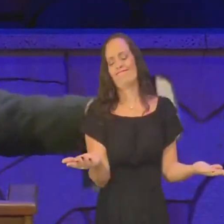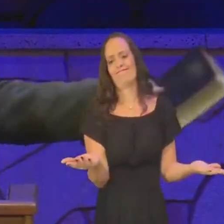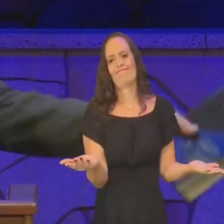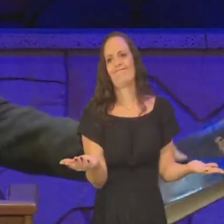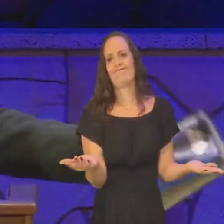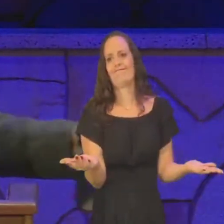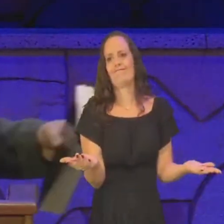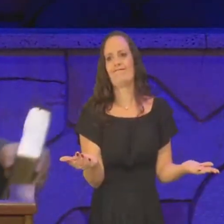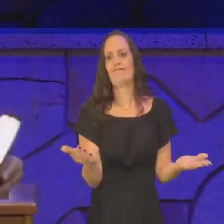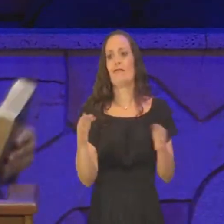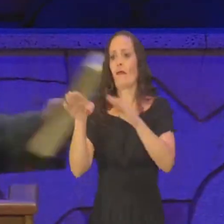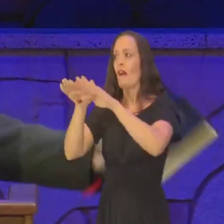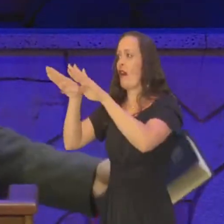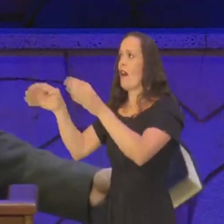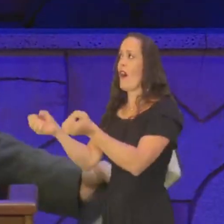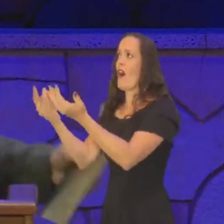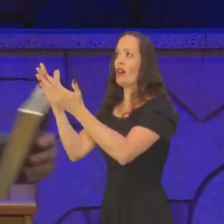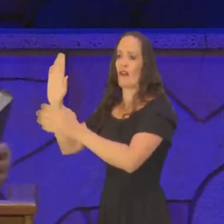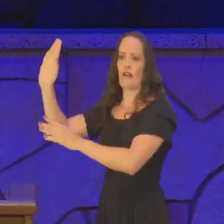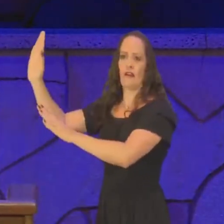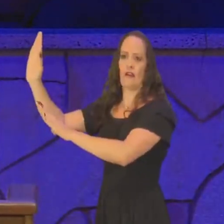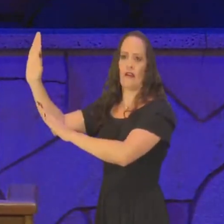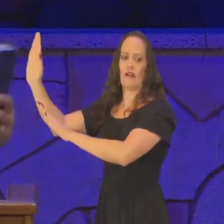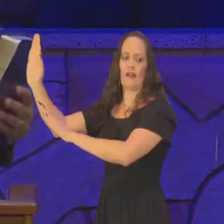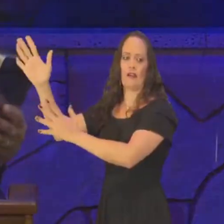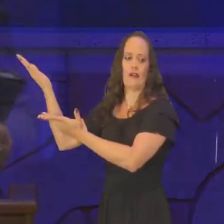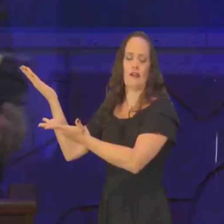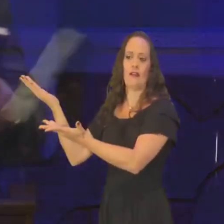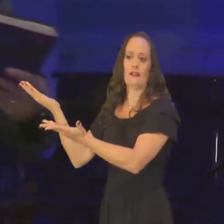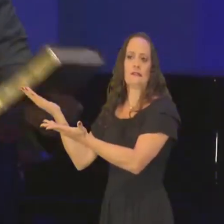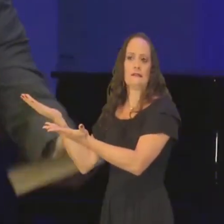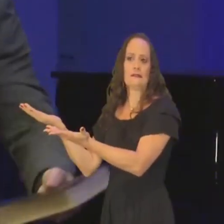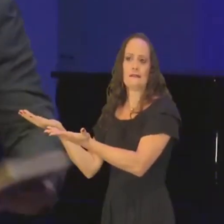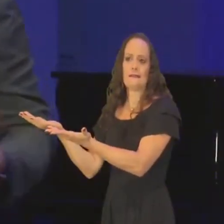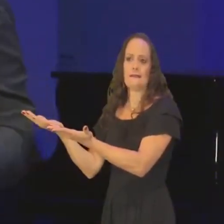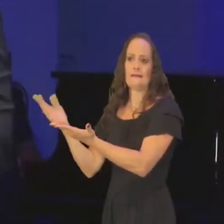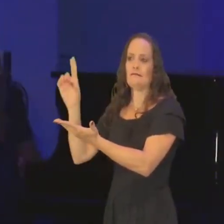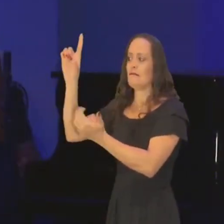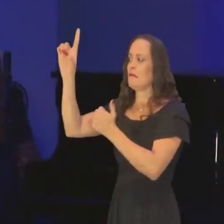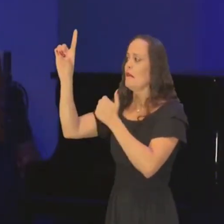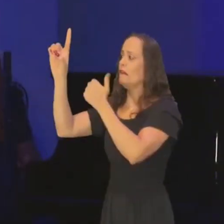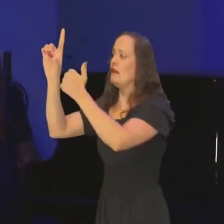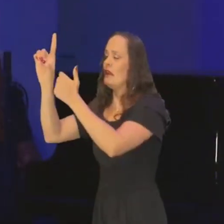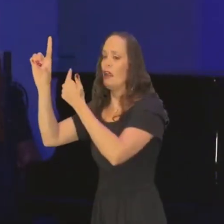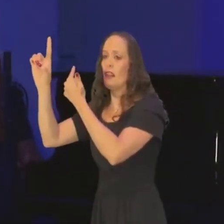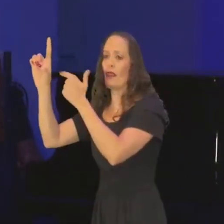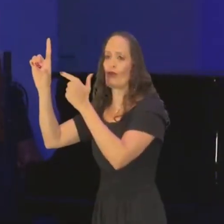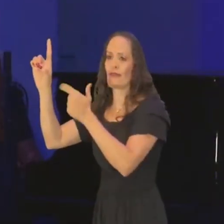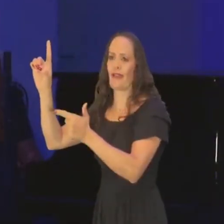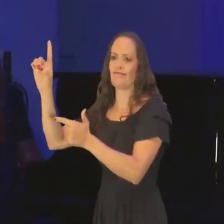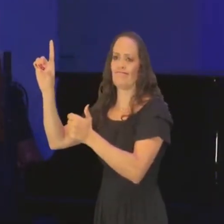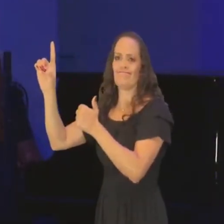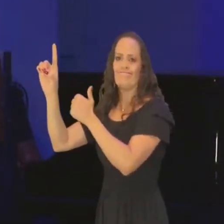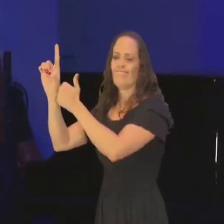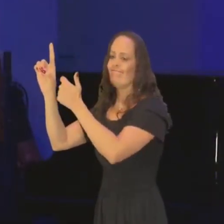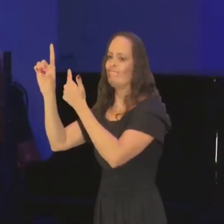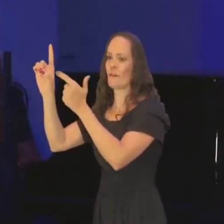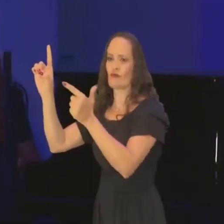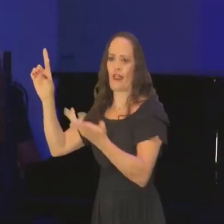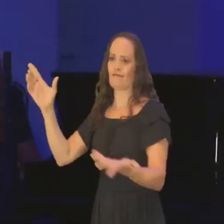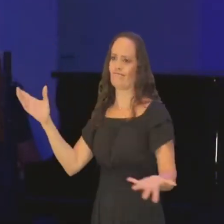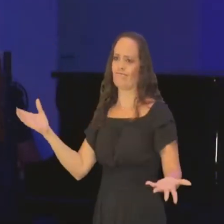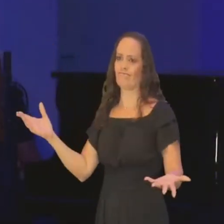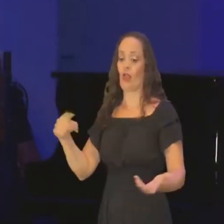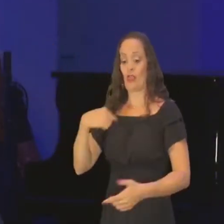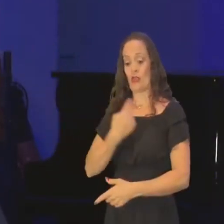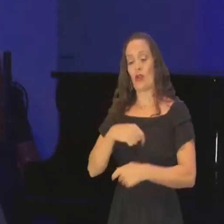sem a sua adoração, sem o seu reconhecimento, sem a sua aproximação. Por quê? Porque precisamos ter